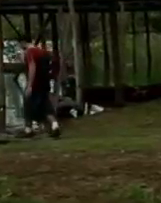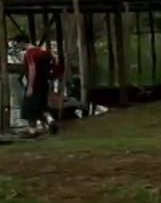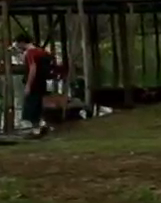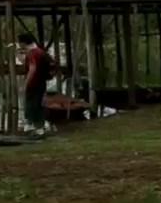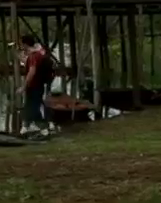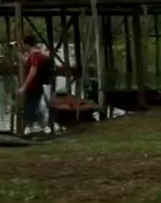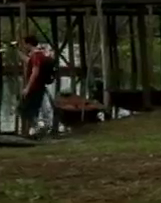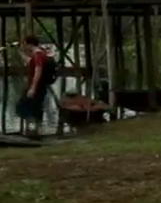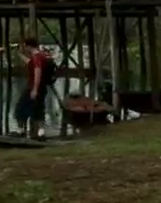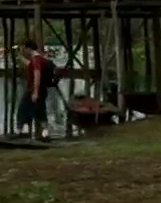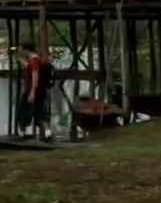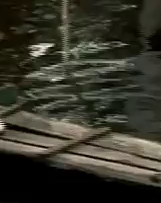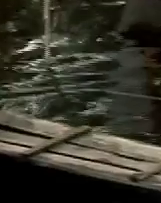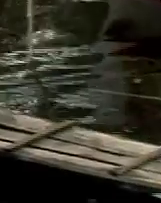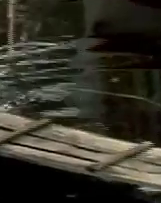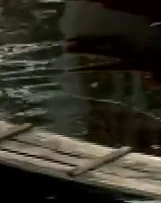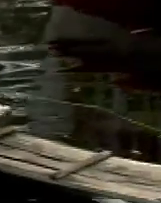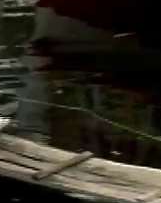tá filmando.